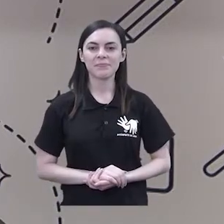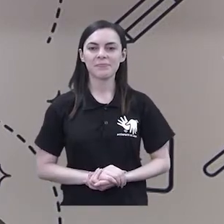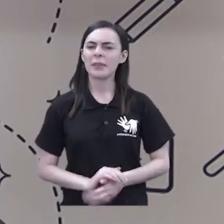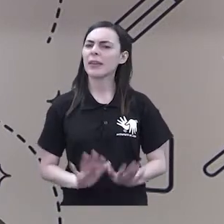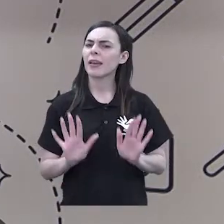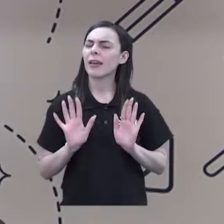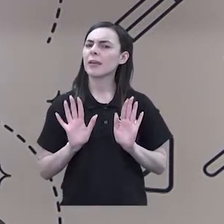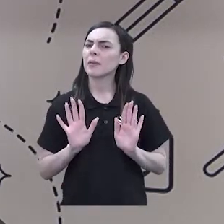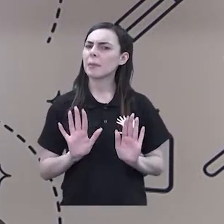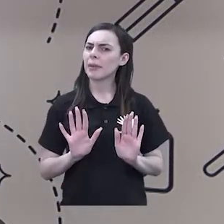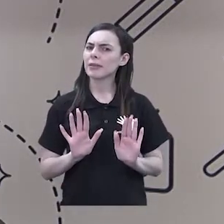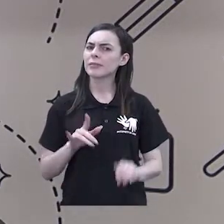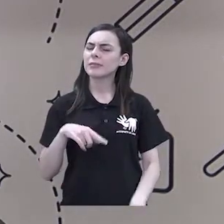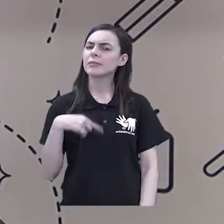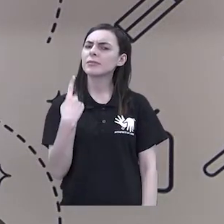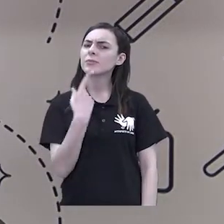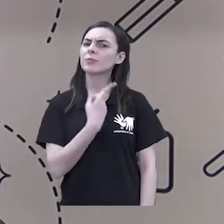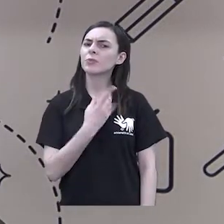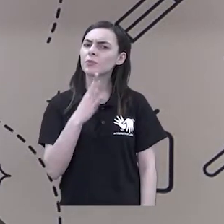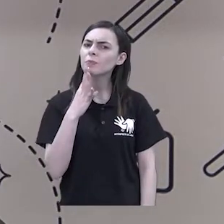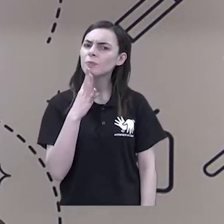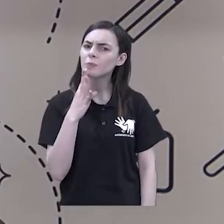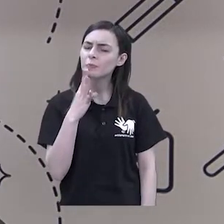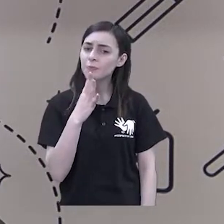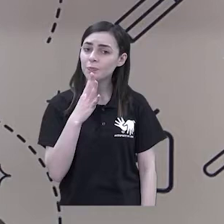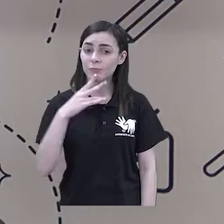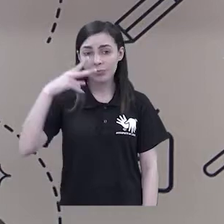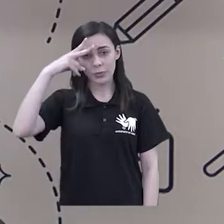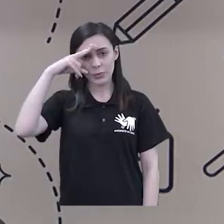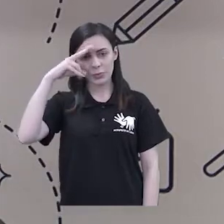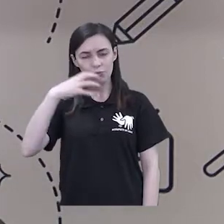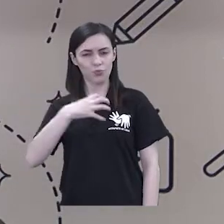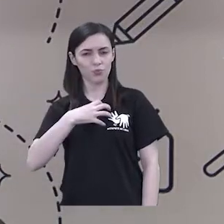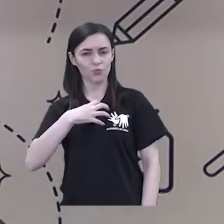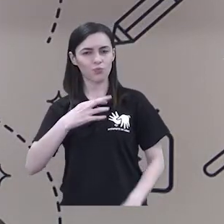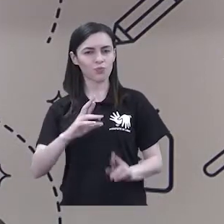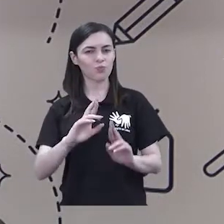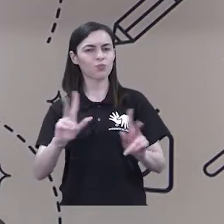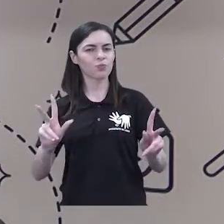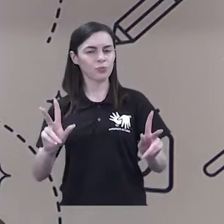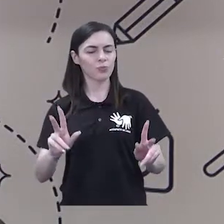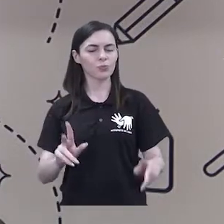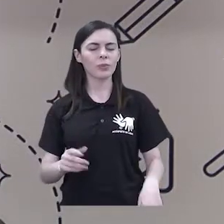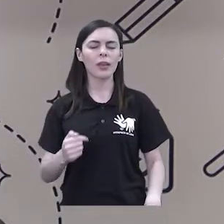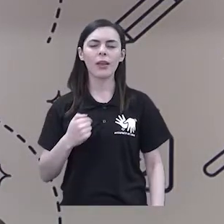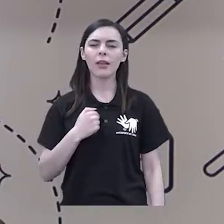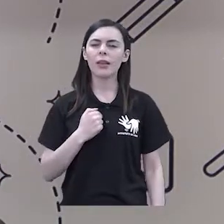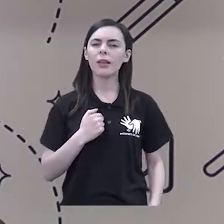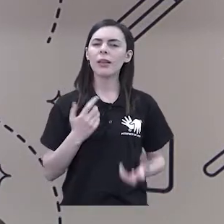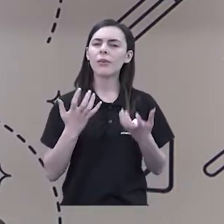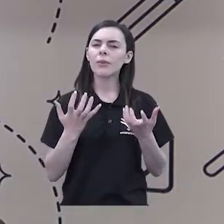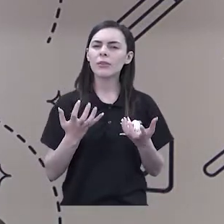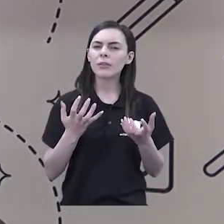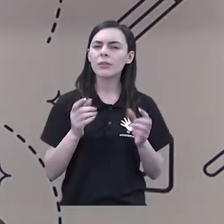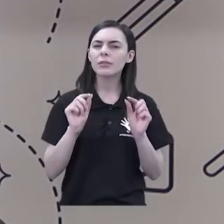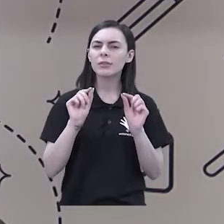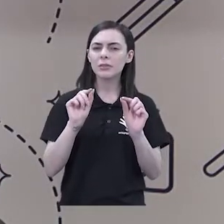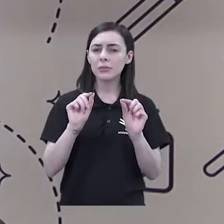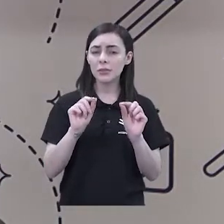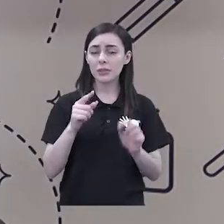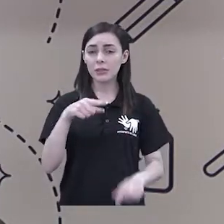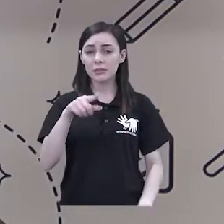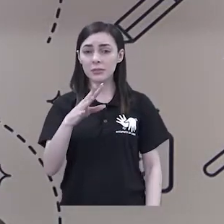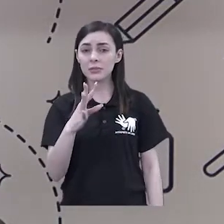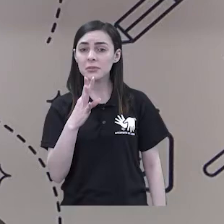que, como nós ouvimos esta história de uma forma um pouco diferente, eu gostaria muito que